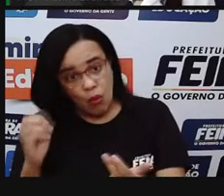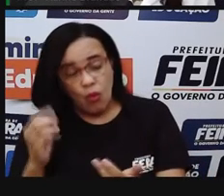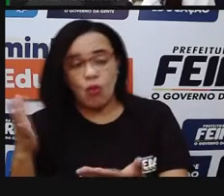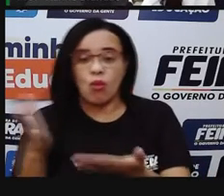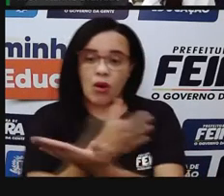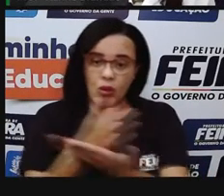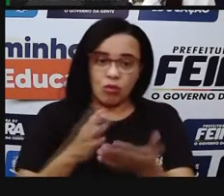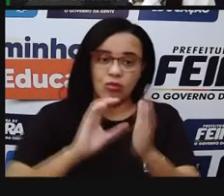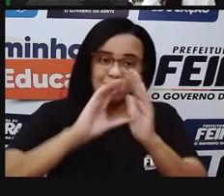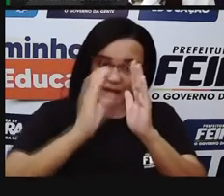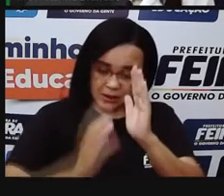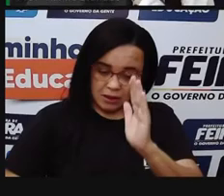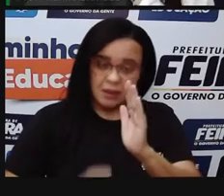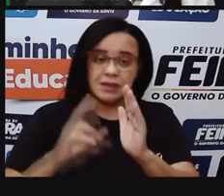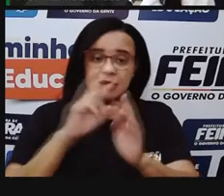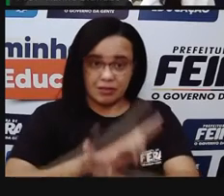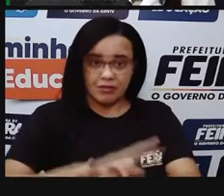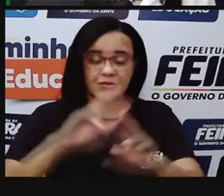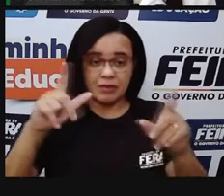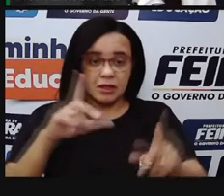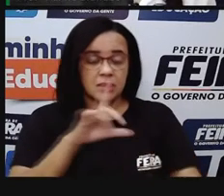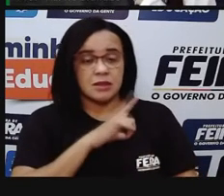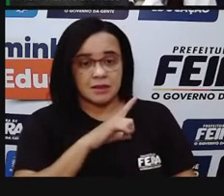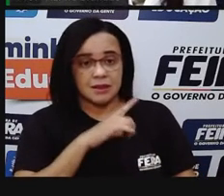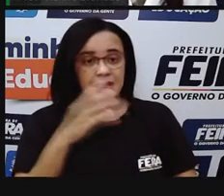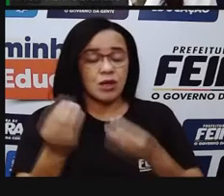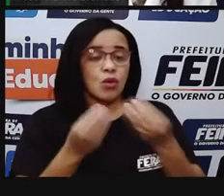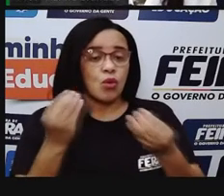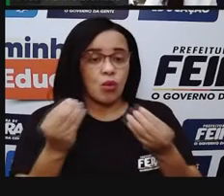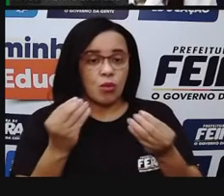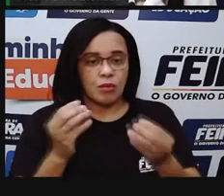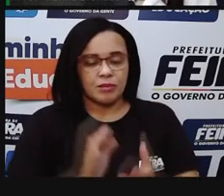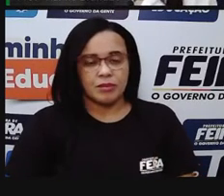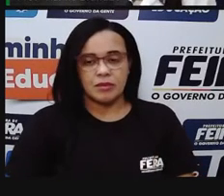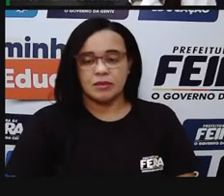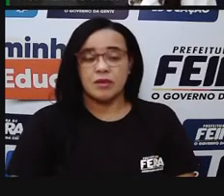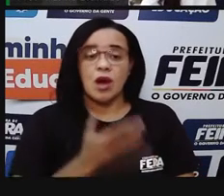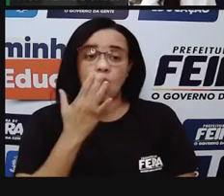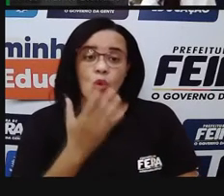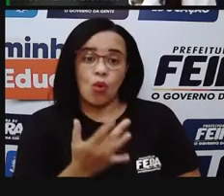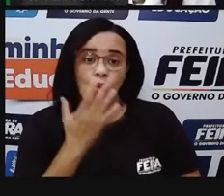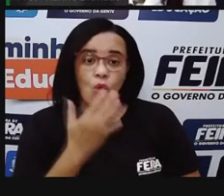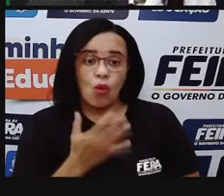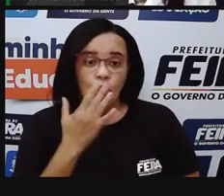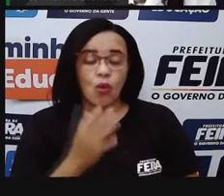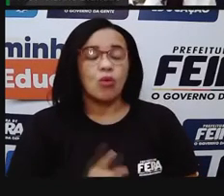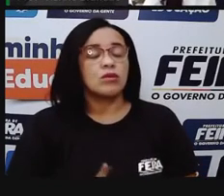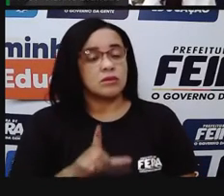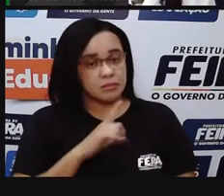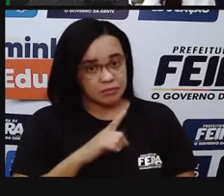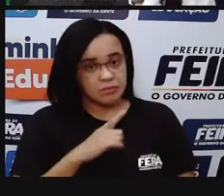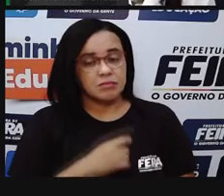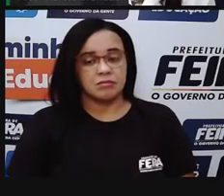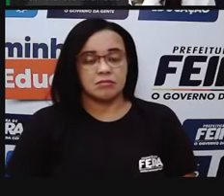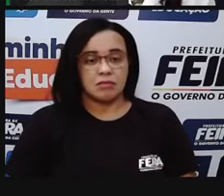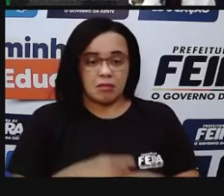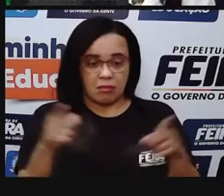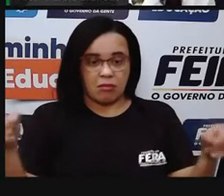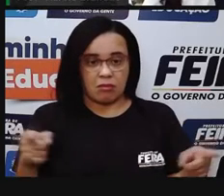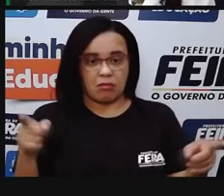que que vocês acham sobre isso? São diferentes, né? A cor é diferente, o tamanho deles. Nós temos aqui seres vivos